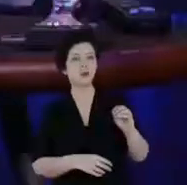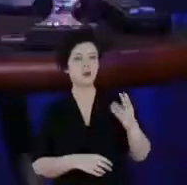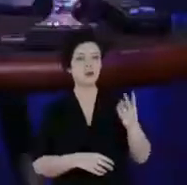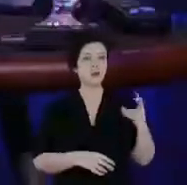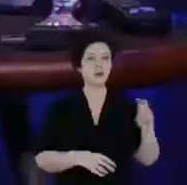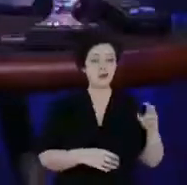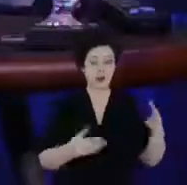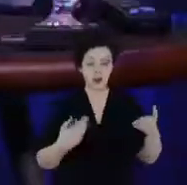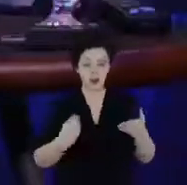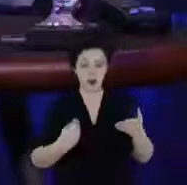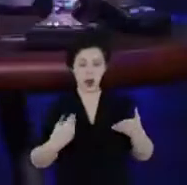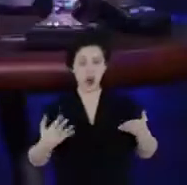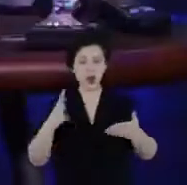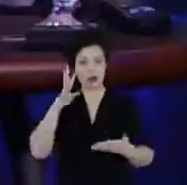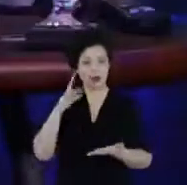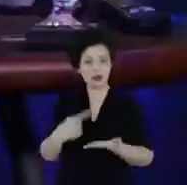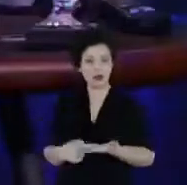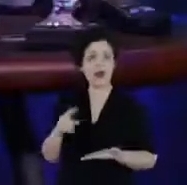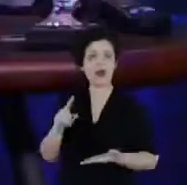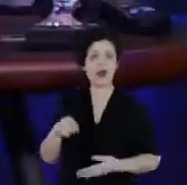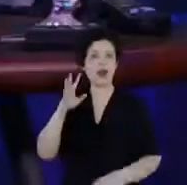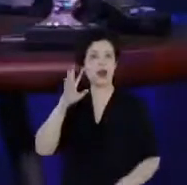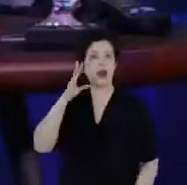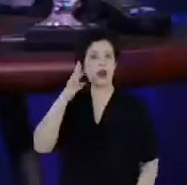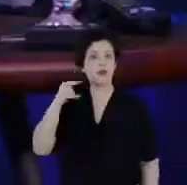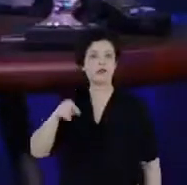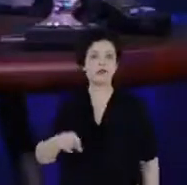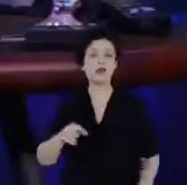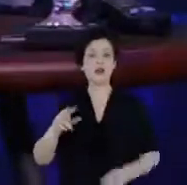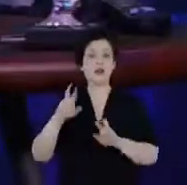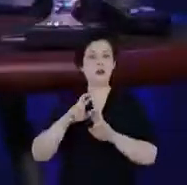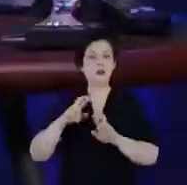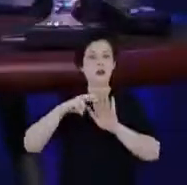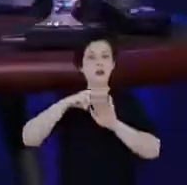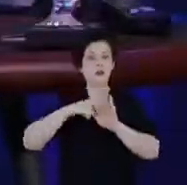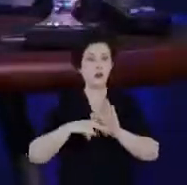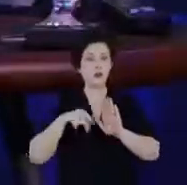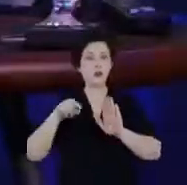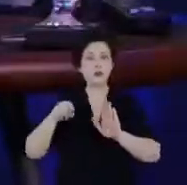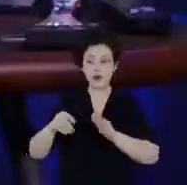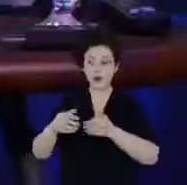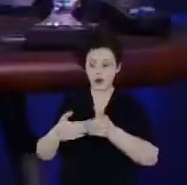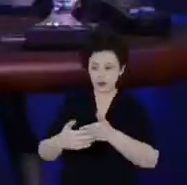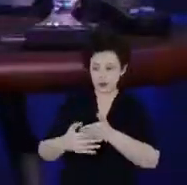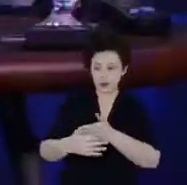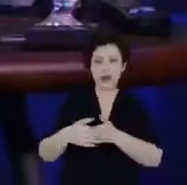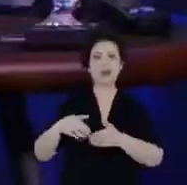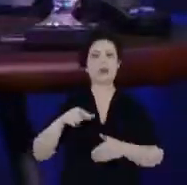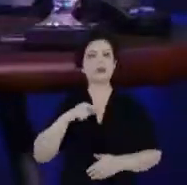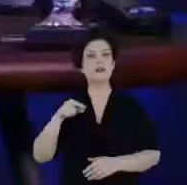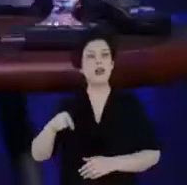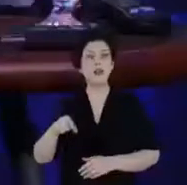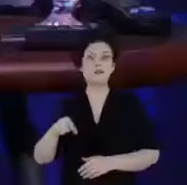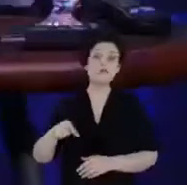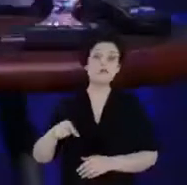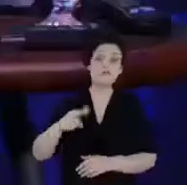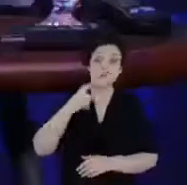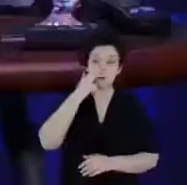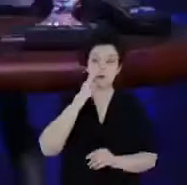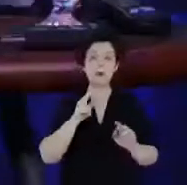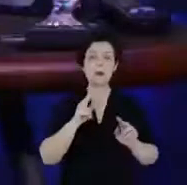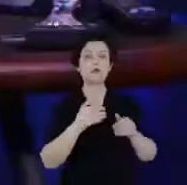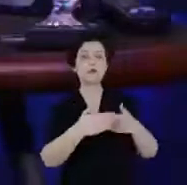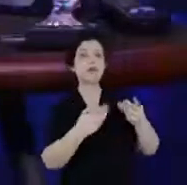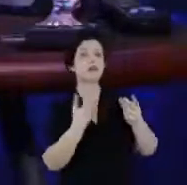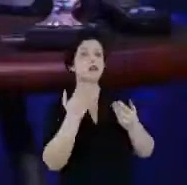presente. Com essa regulamentação a partir de híbridos, a gente tem uma sinalização também para o próprio